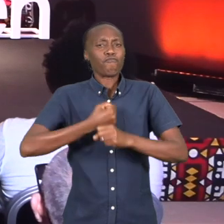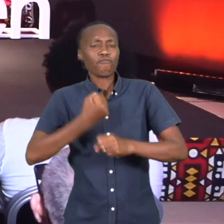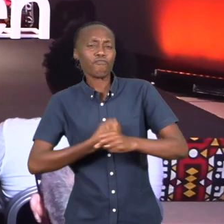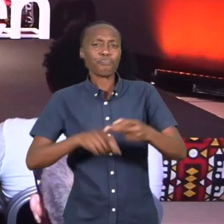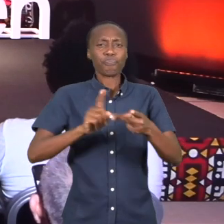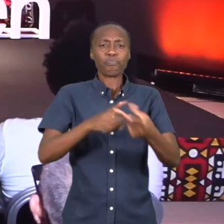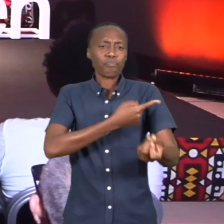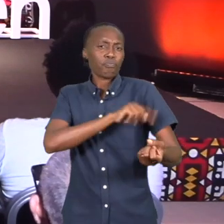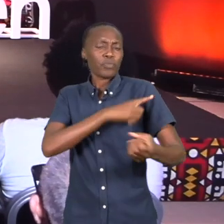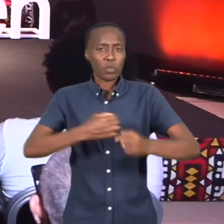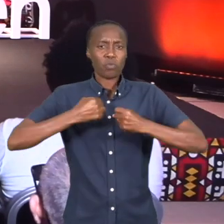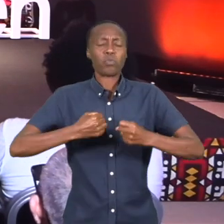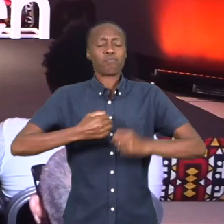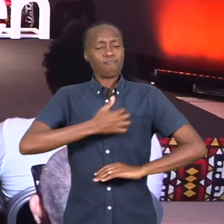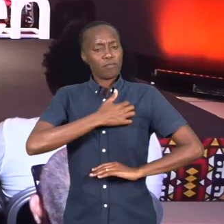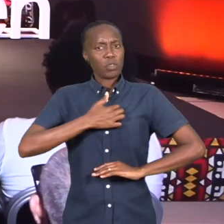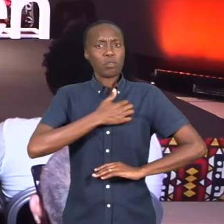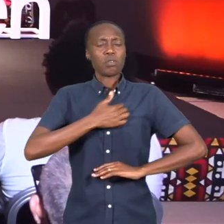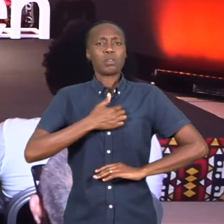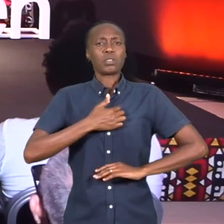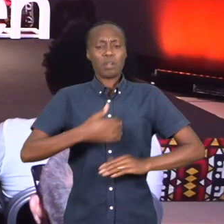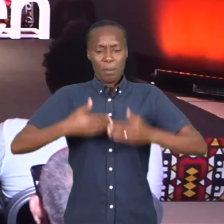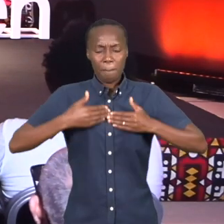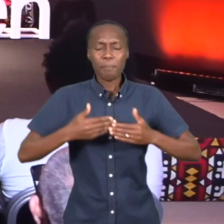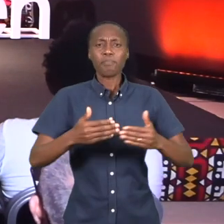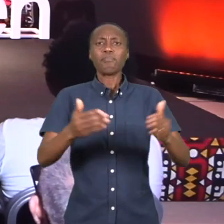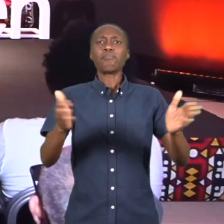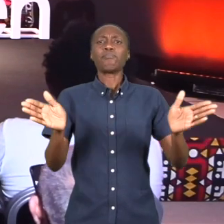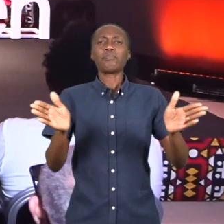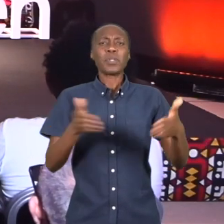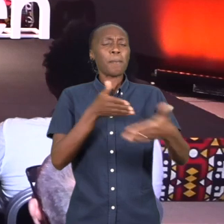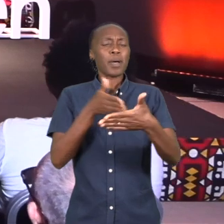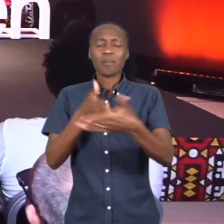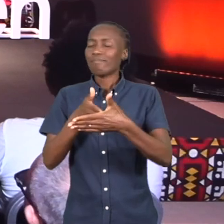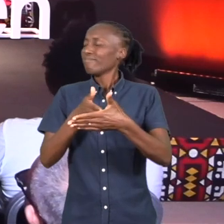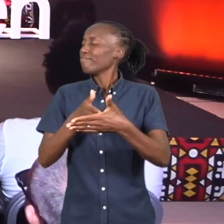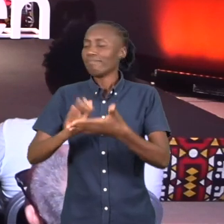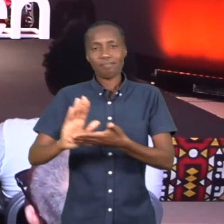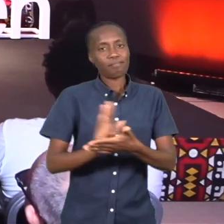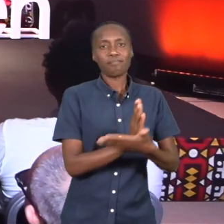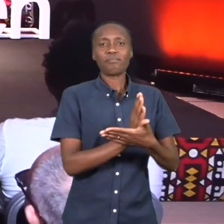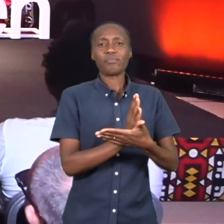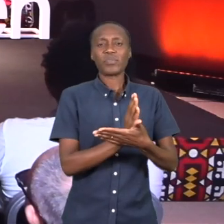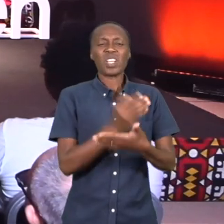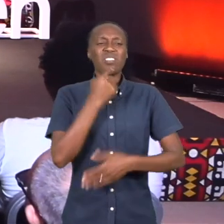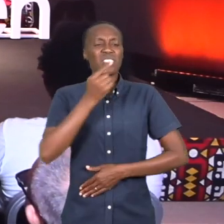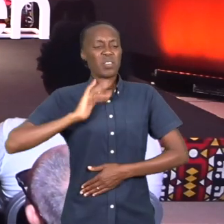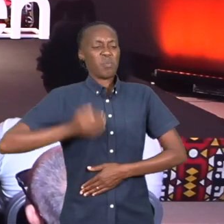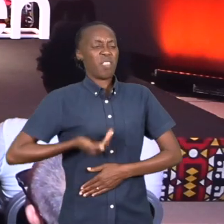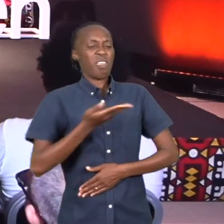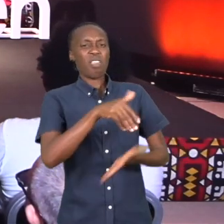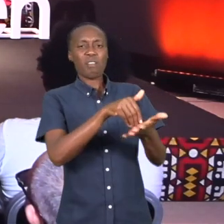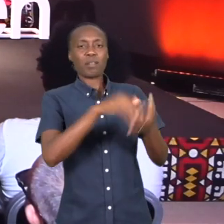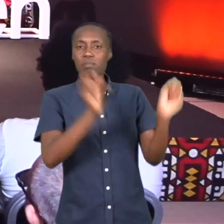com coragem e ousadia, sem medo e nem barreiras, nem limitações impostas por causa do nosso